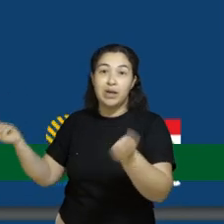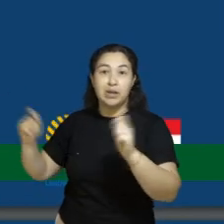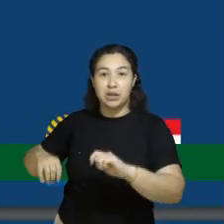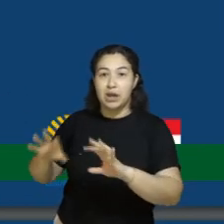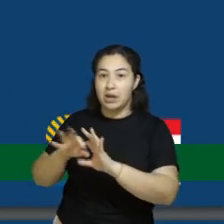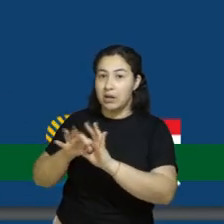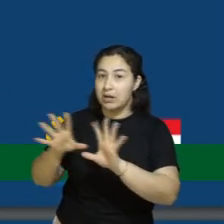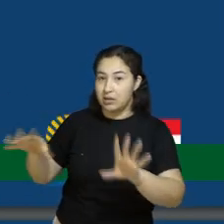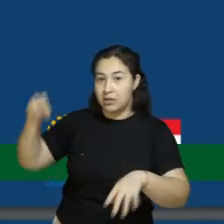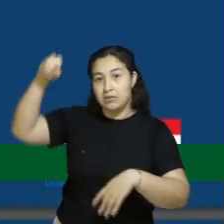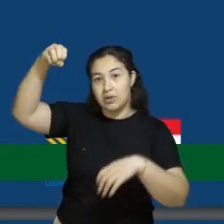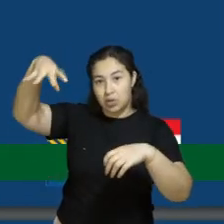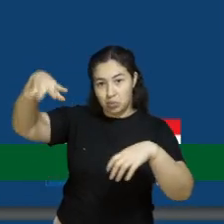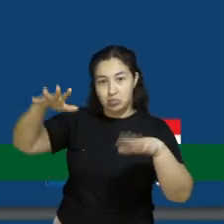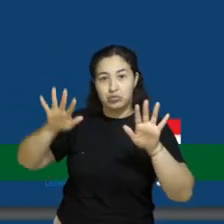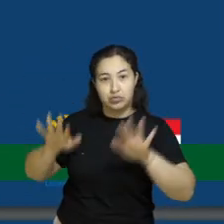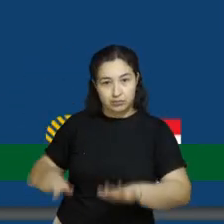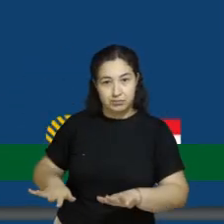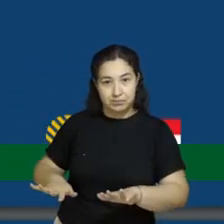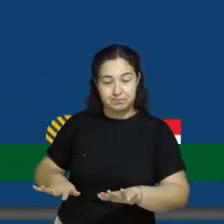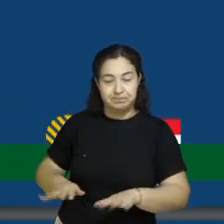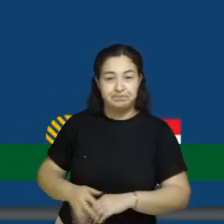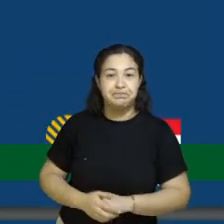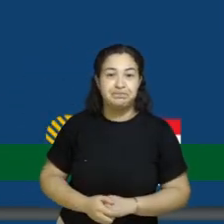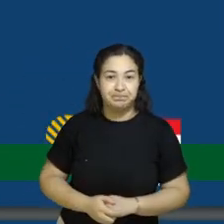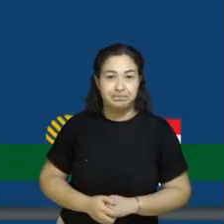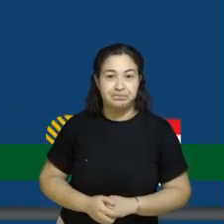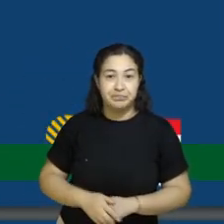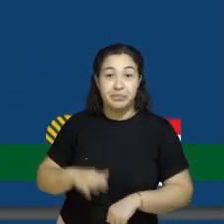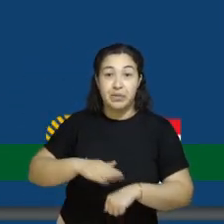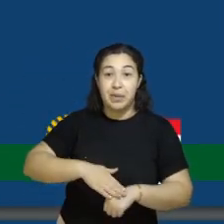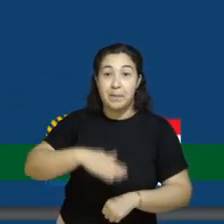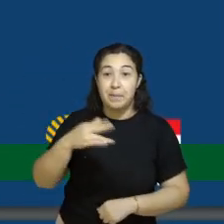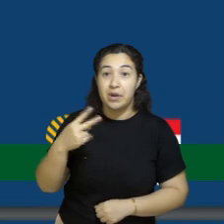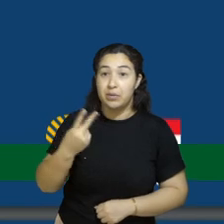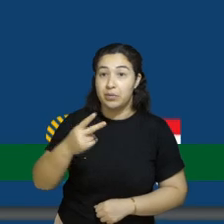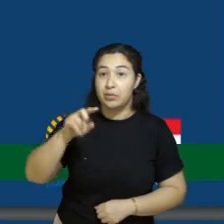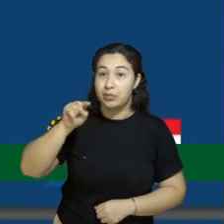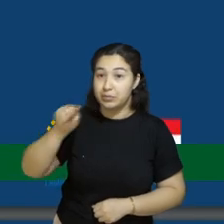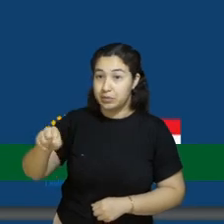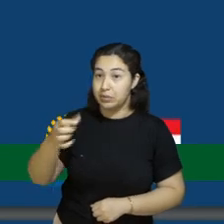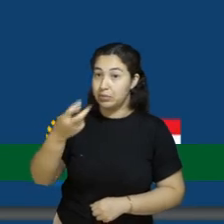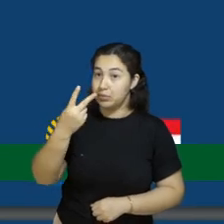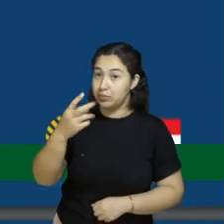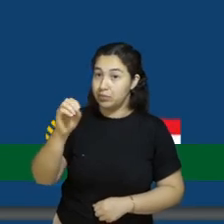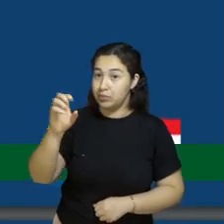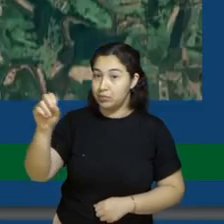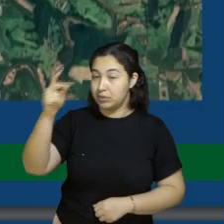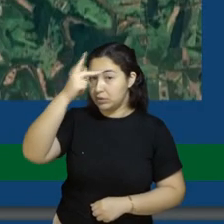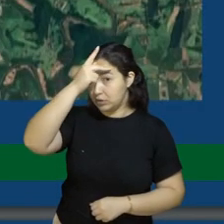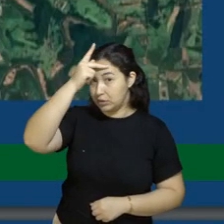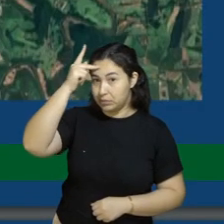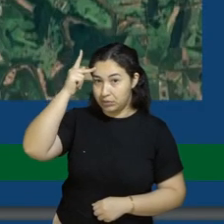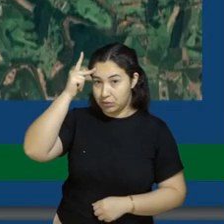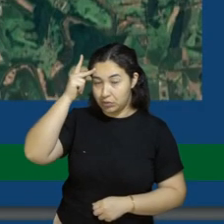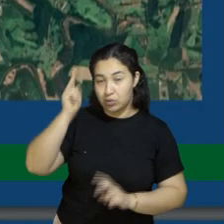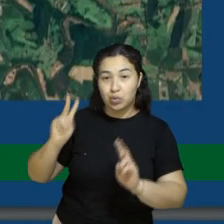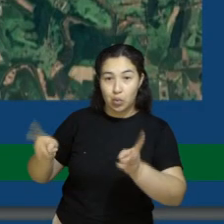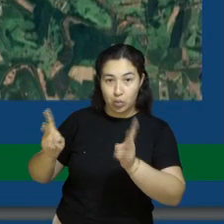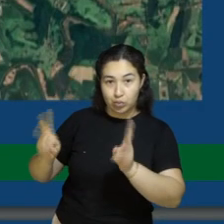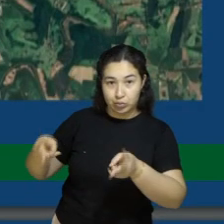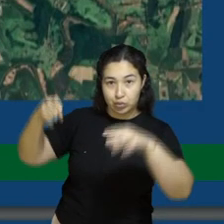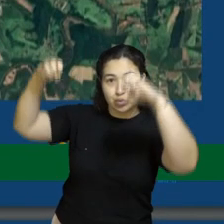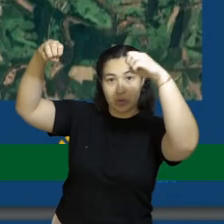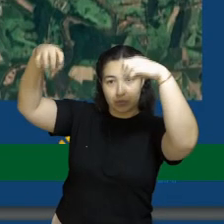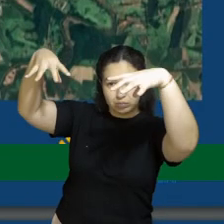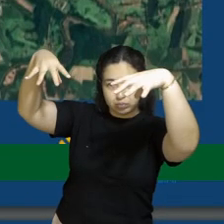Então, dessa forma, restabelece a energia para mais de 2.200 consumidores em menos de 30 segundos.